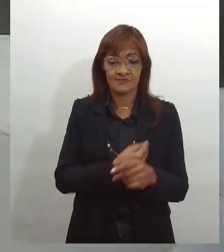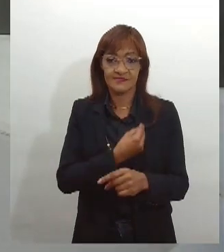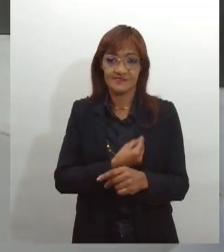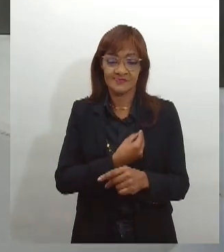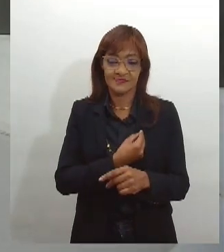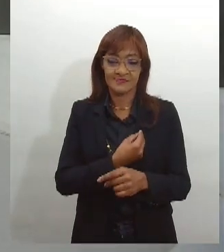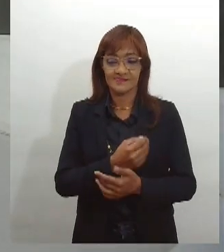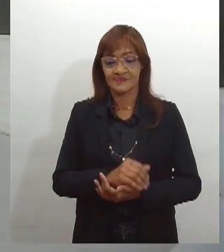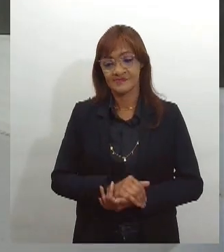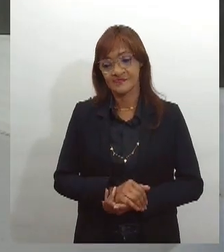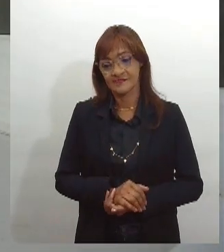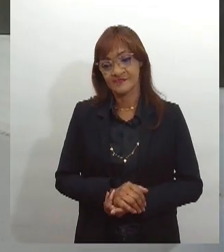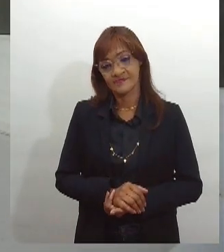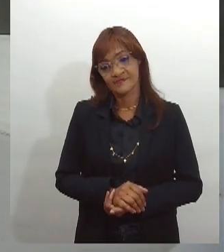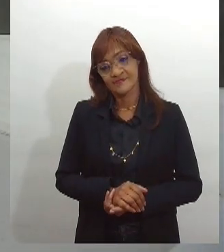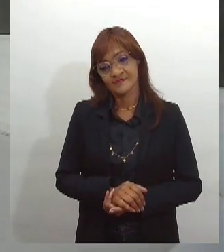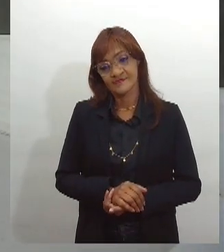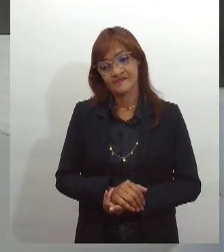A Lei